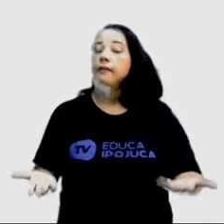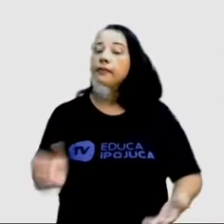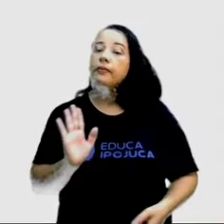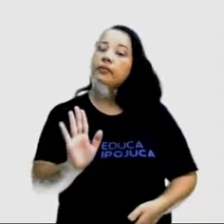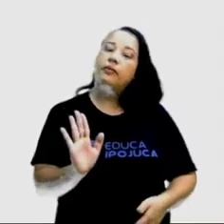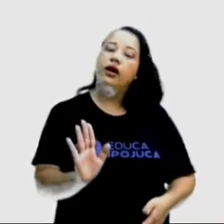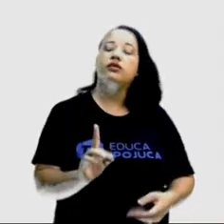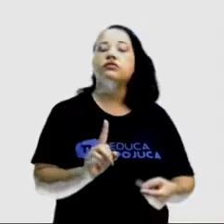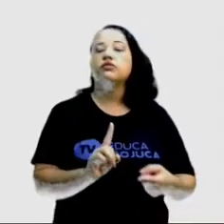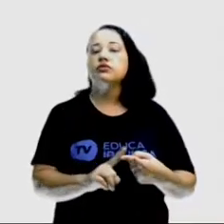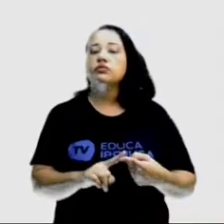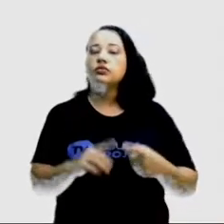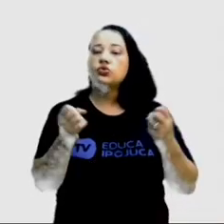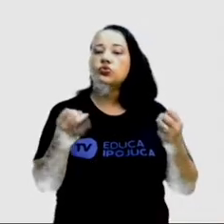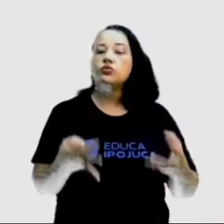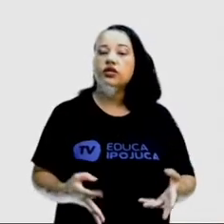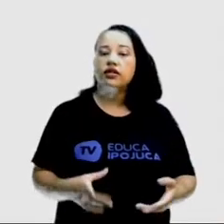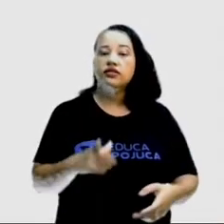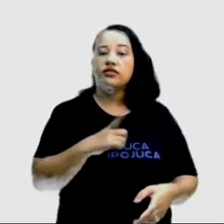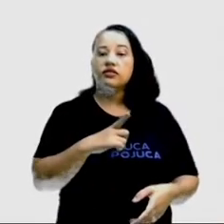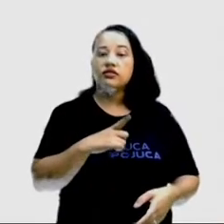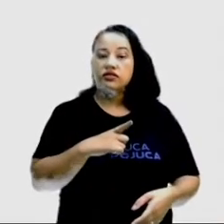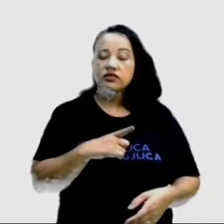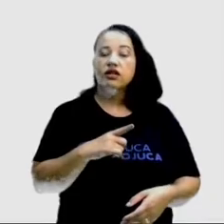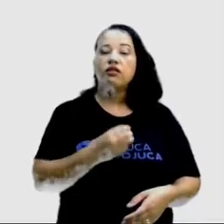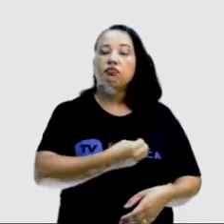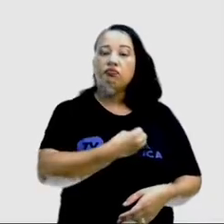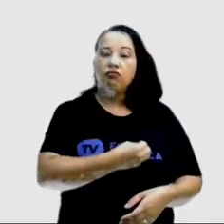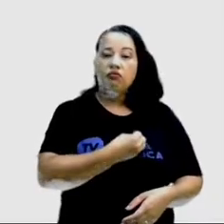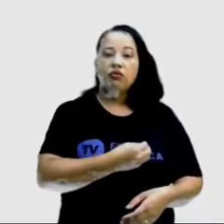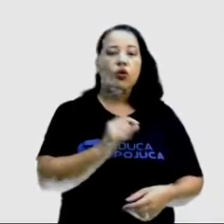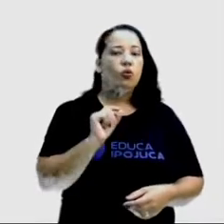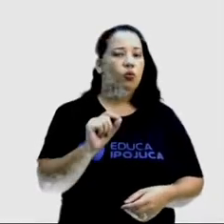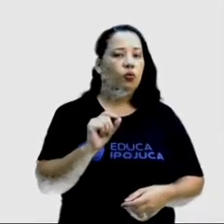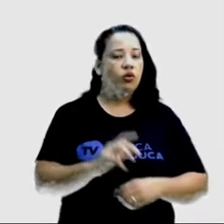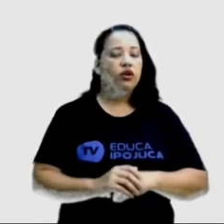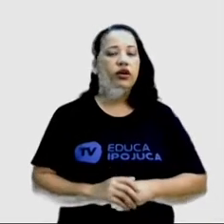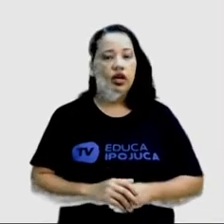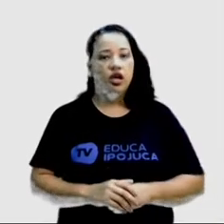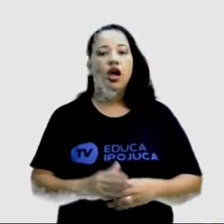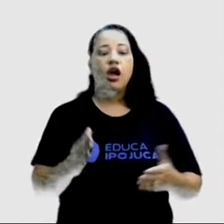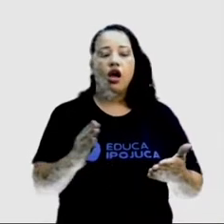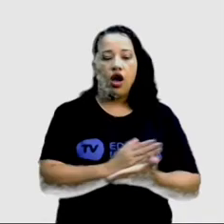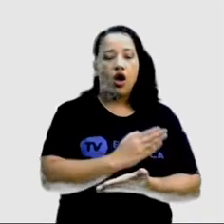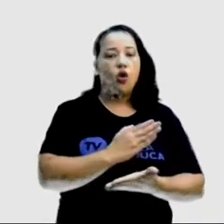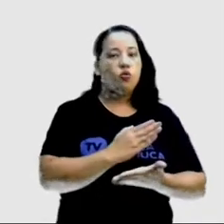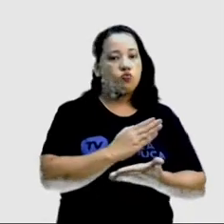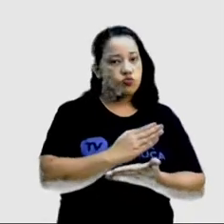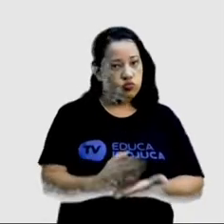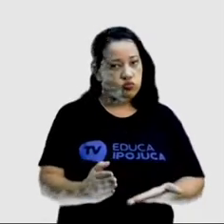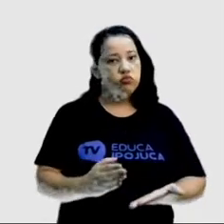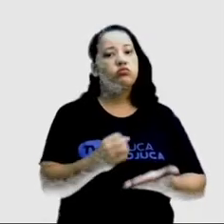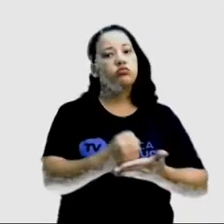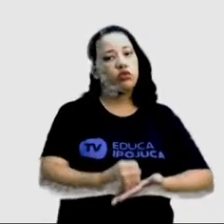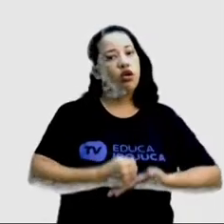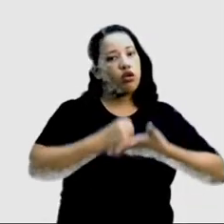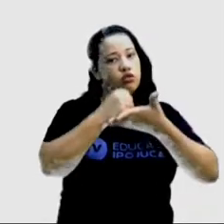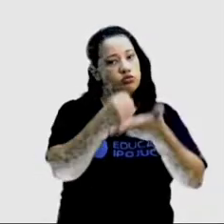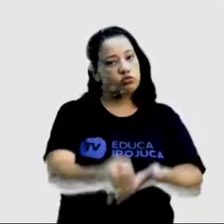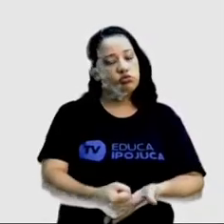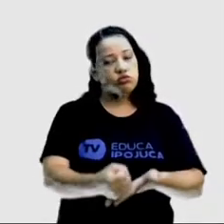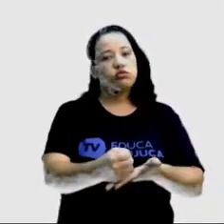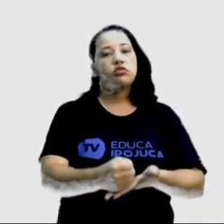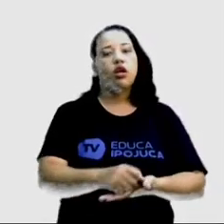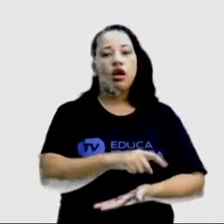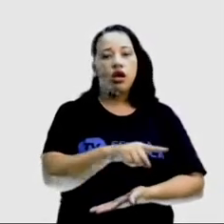nessa aula que existem algumas iniciativas para diminuir